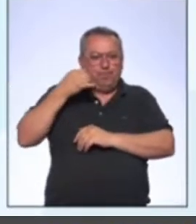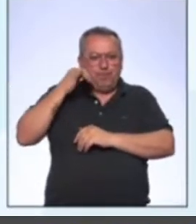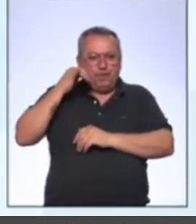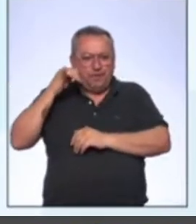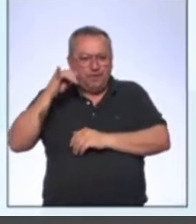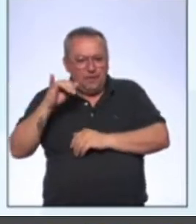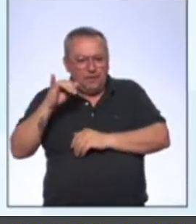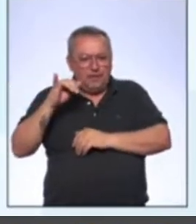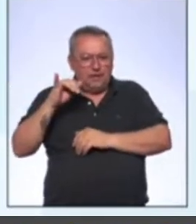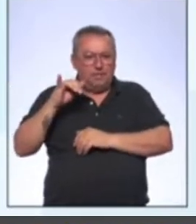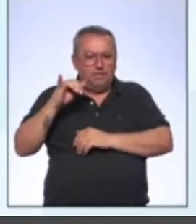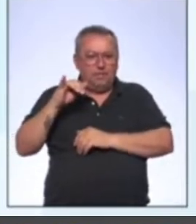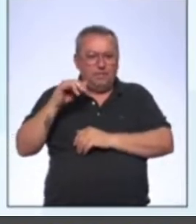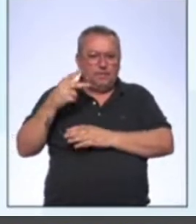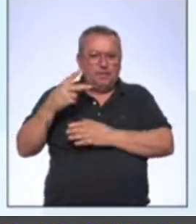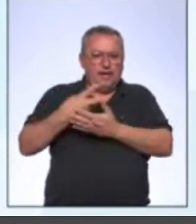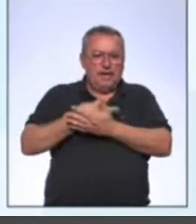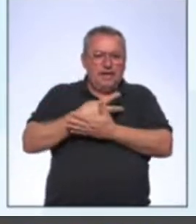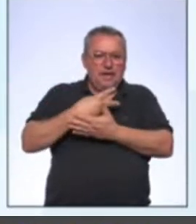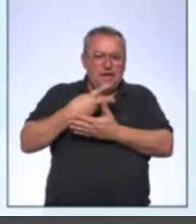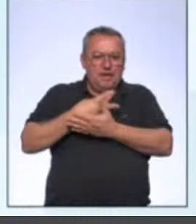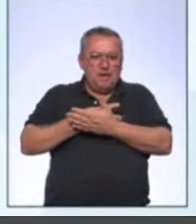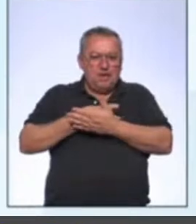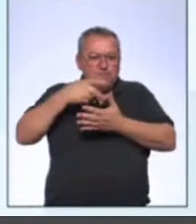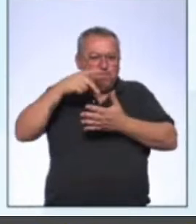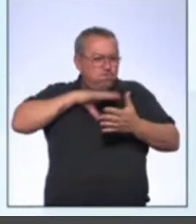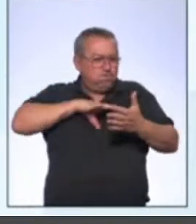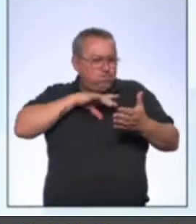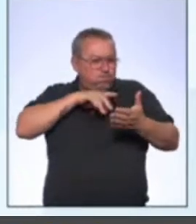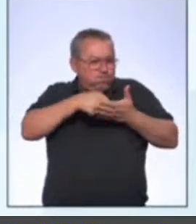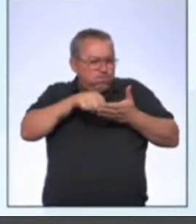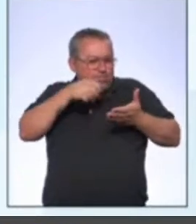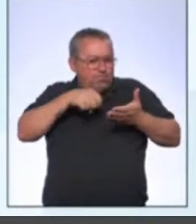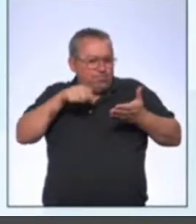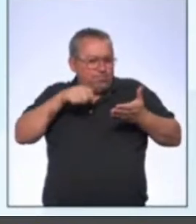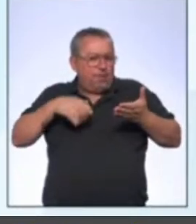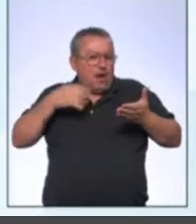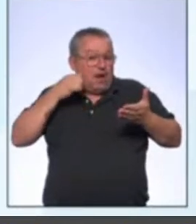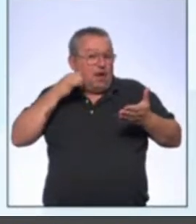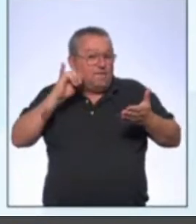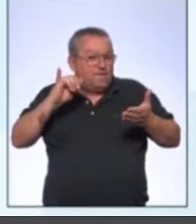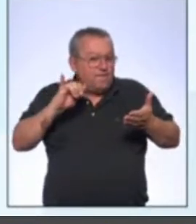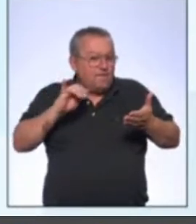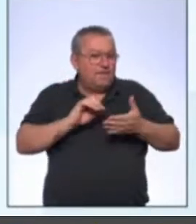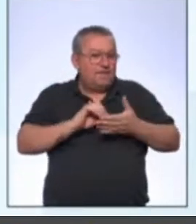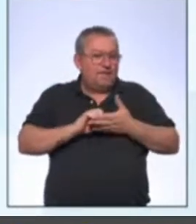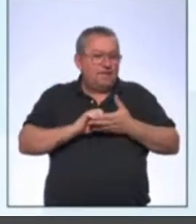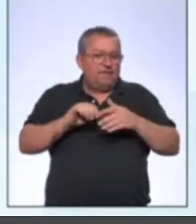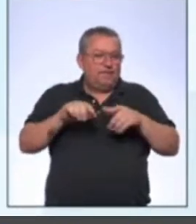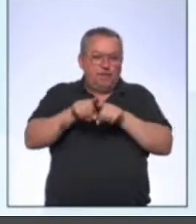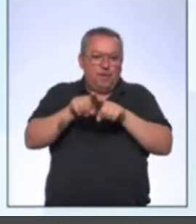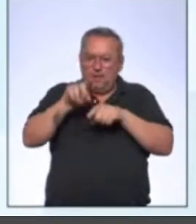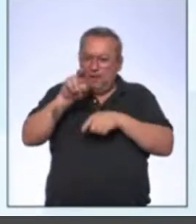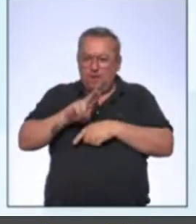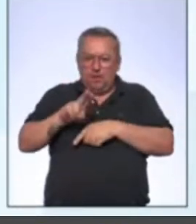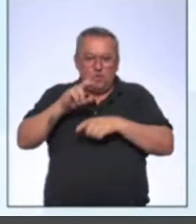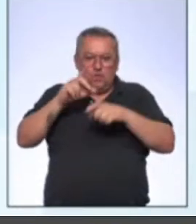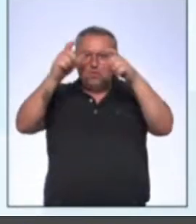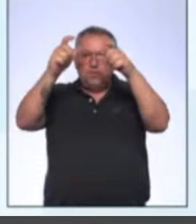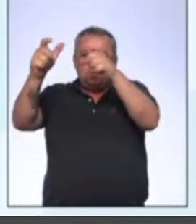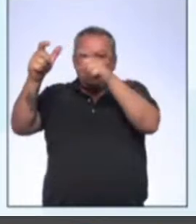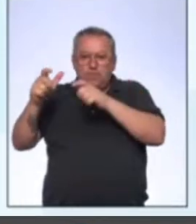é? Erros ortográficos, que também acaba cometendo. A gente não usa